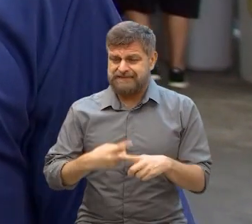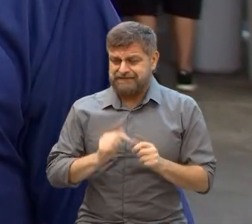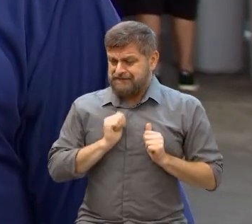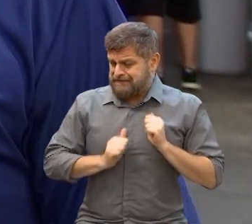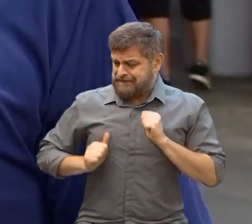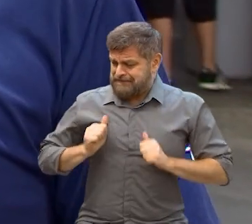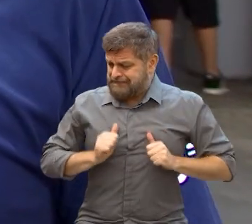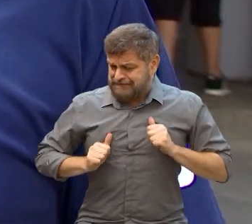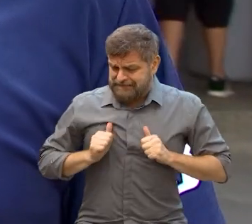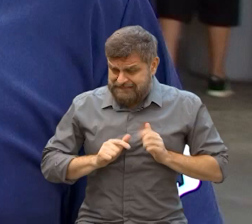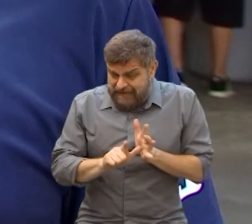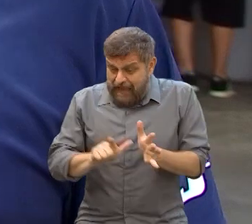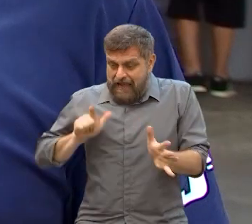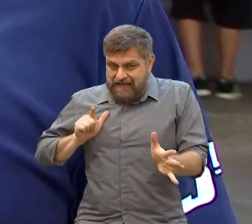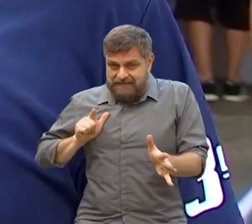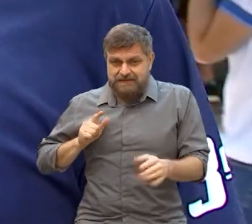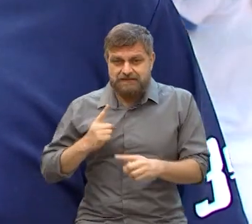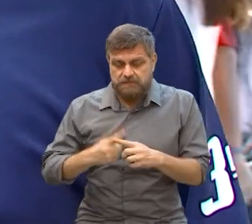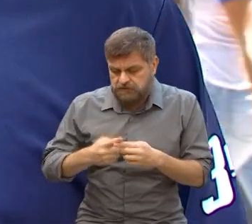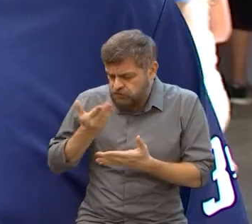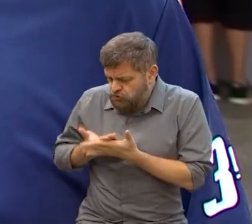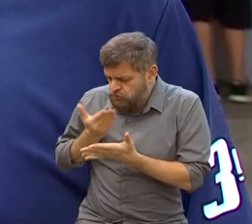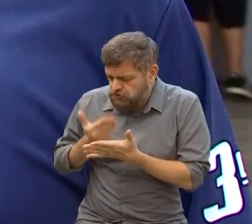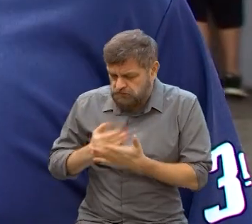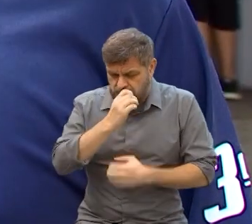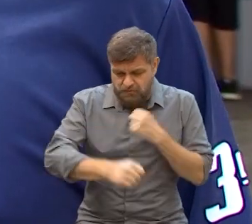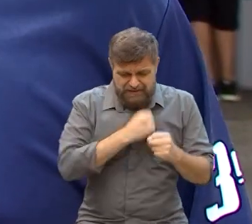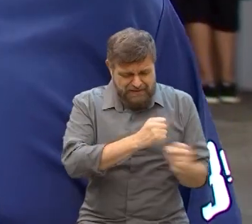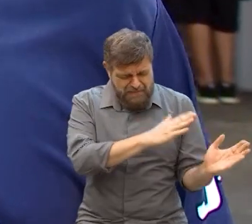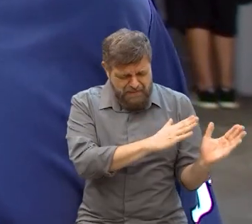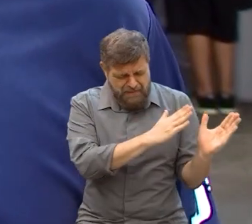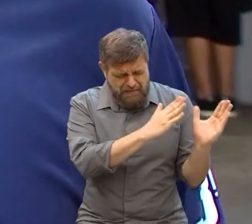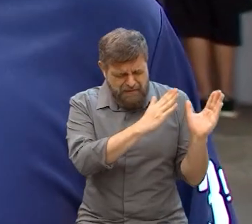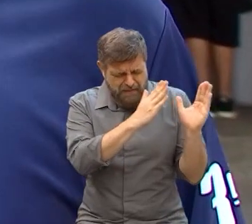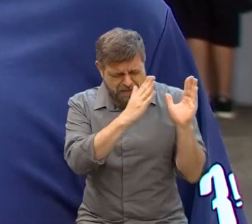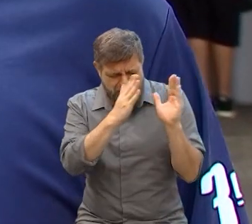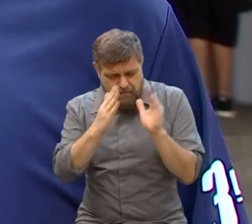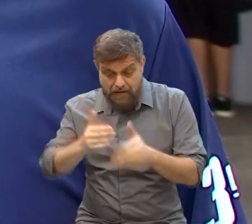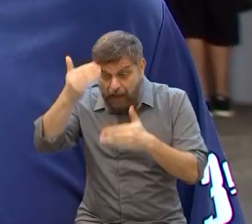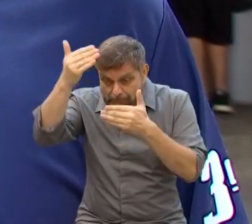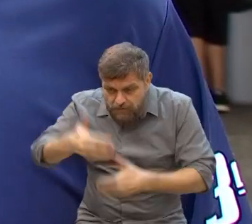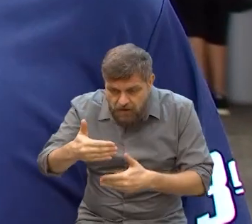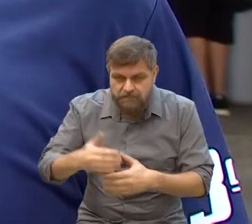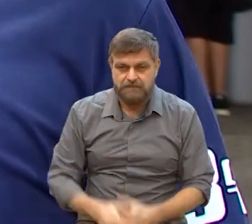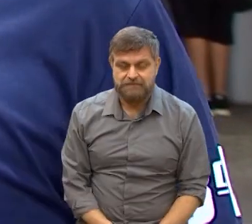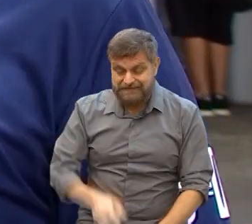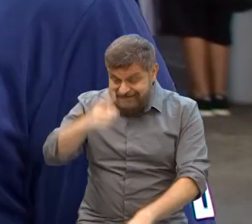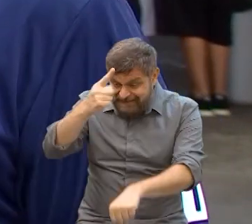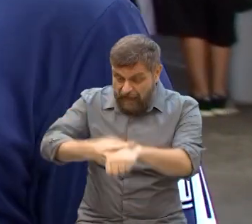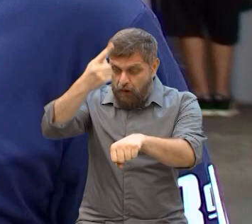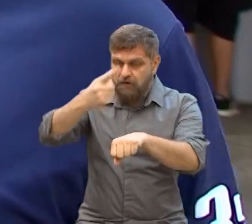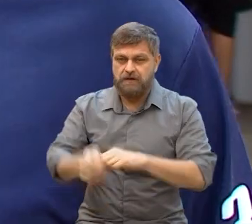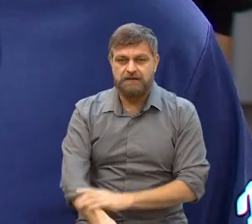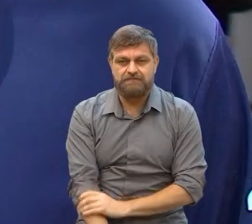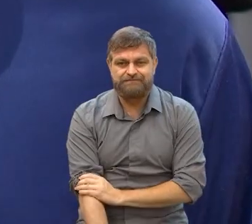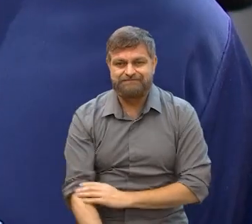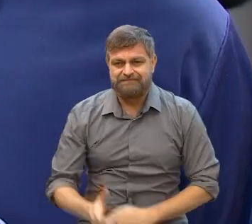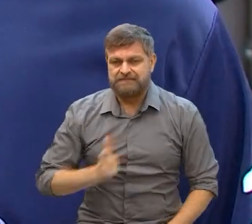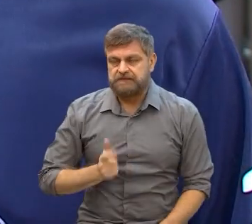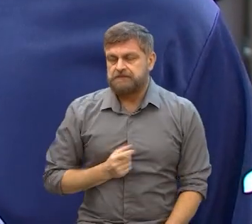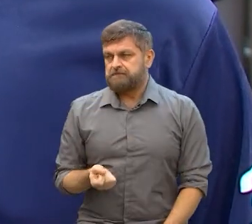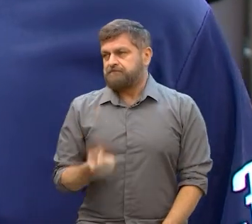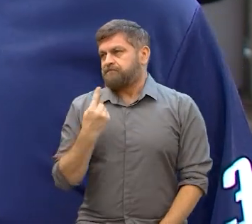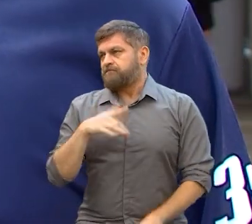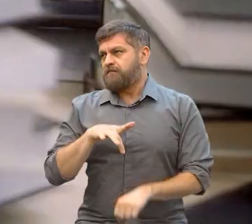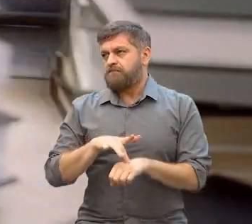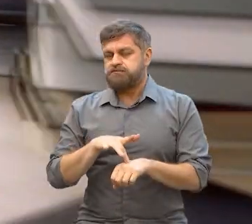ansioso, normalmente, antes de fazer, porque você estuda praticamente o ano inteiro para fazer aquela prova e na hora que chega o momento, você fica, sei lá,